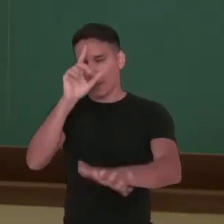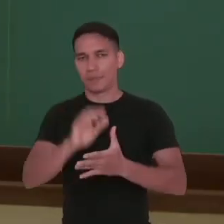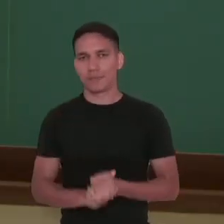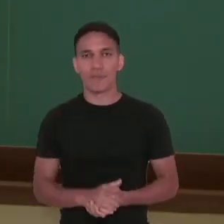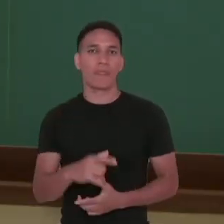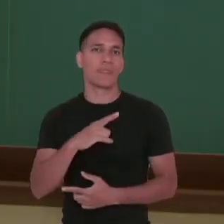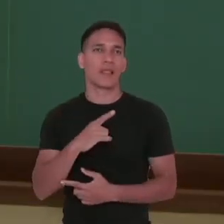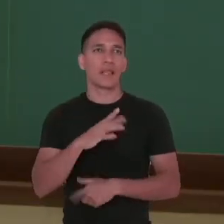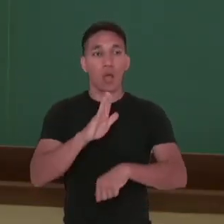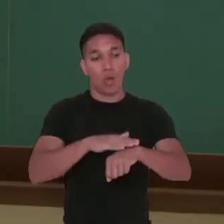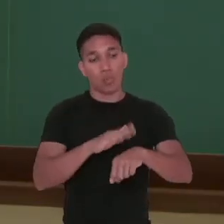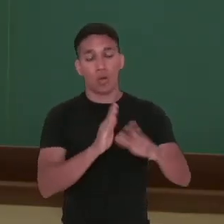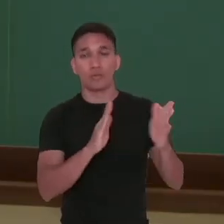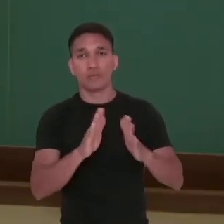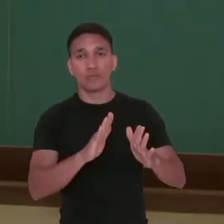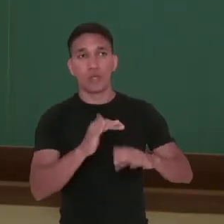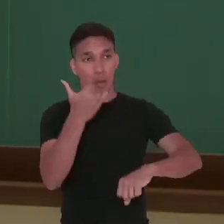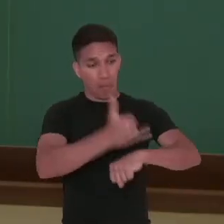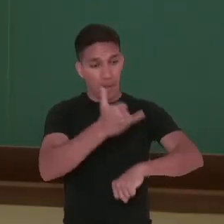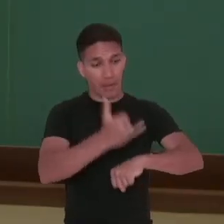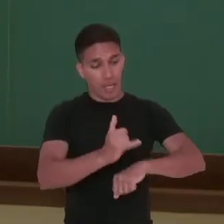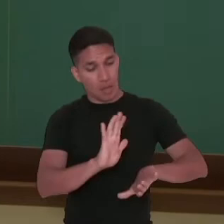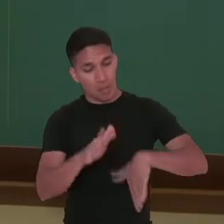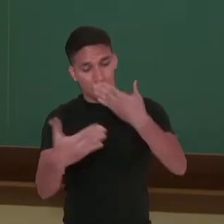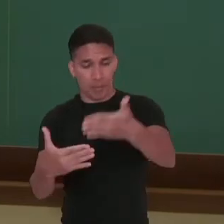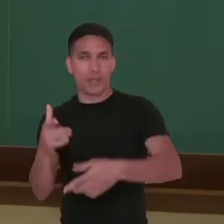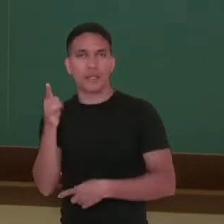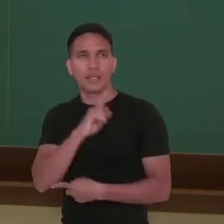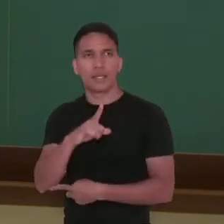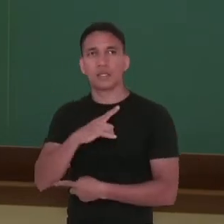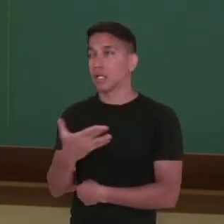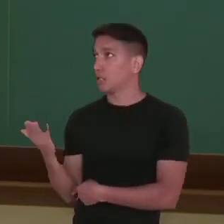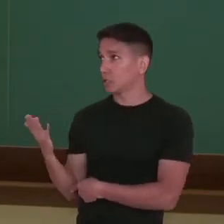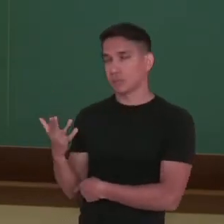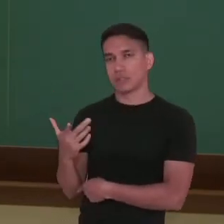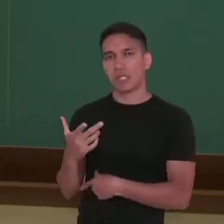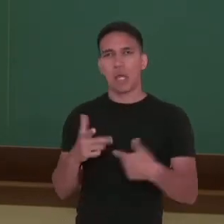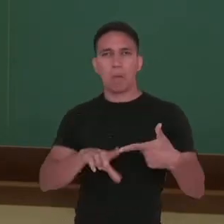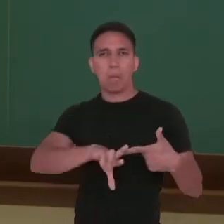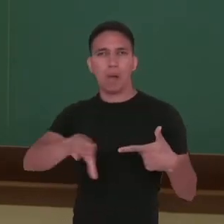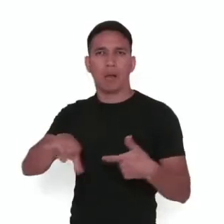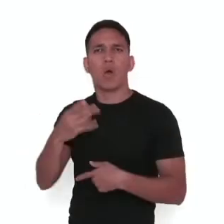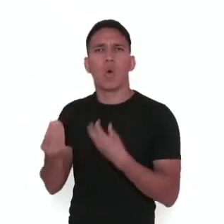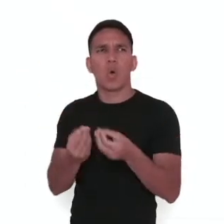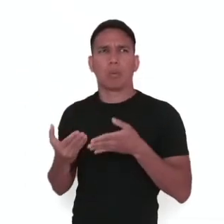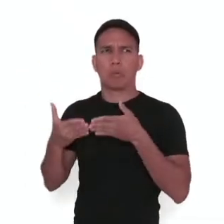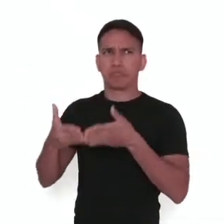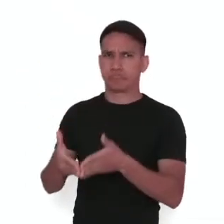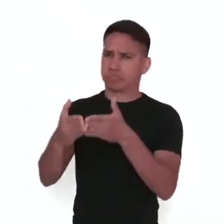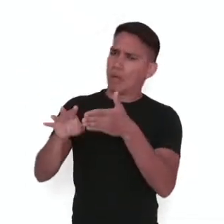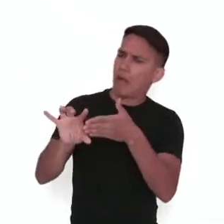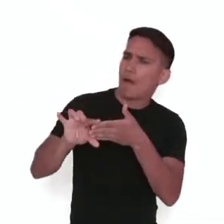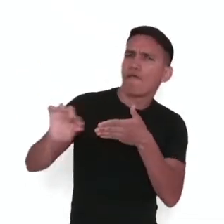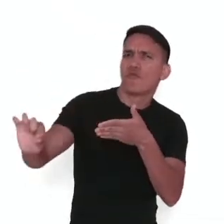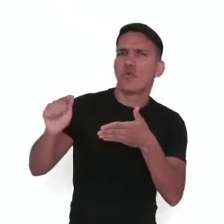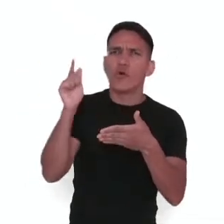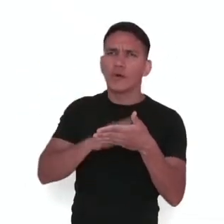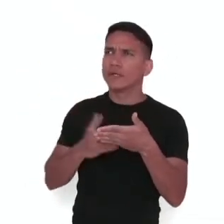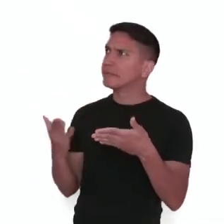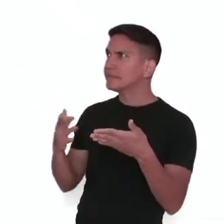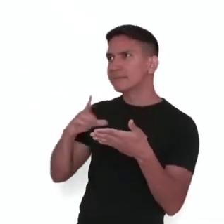parte do desenvolvimento dos metais, aqui a evolução da armada. Olha esse navio pontiagudo aqui, né? Essa